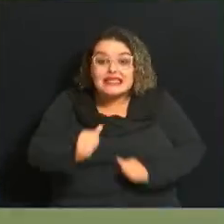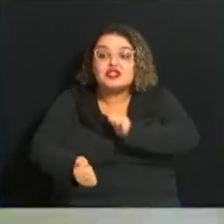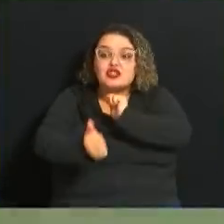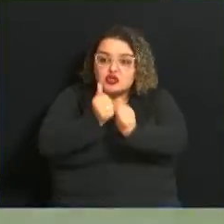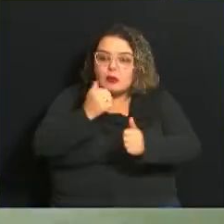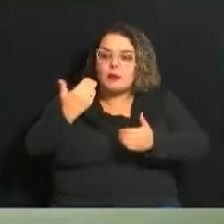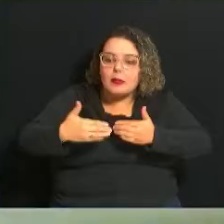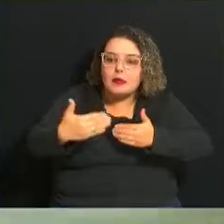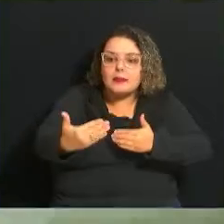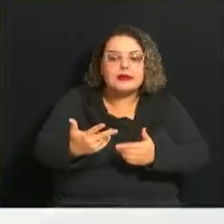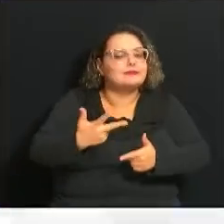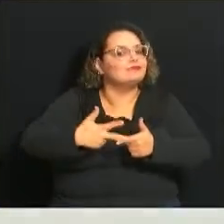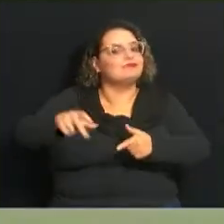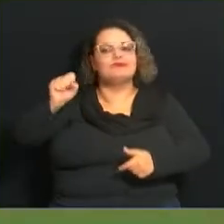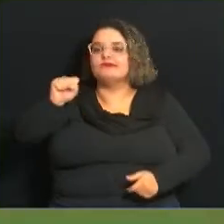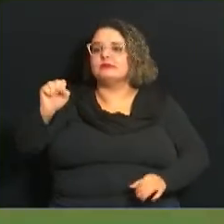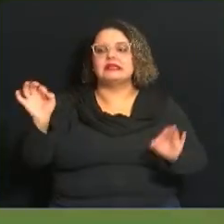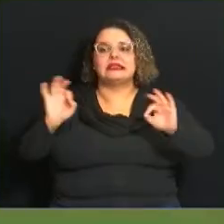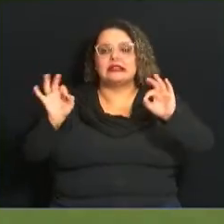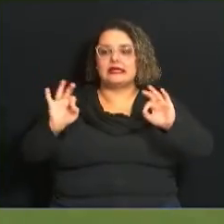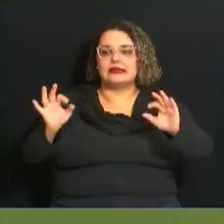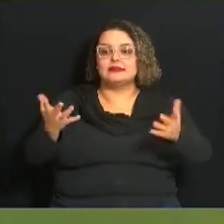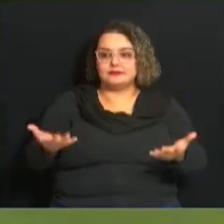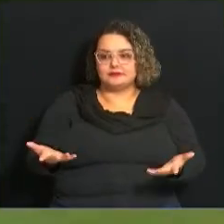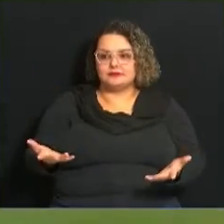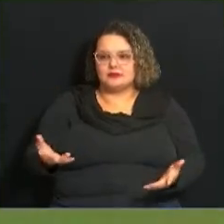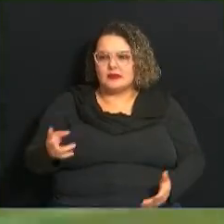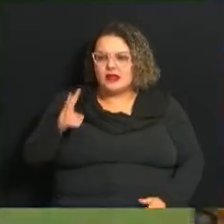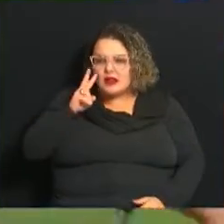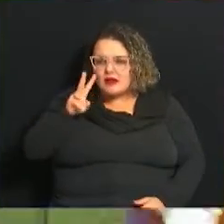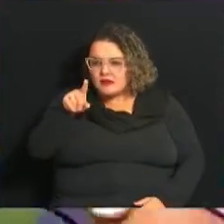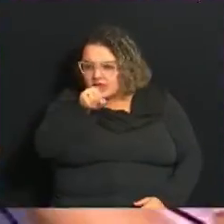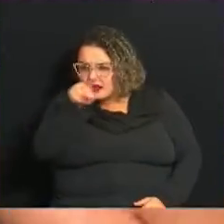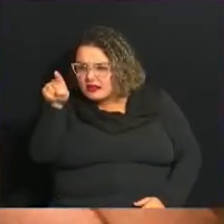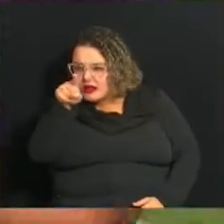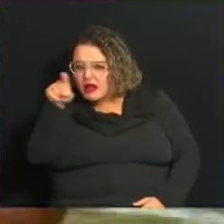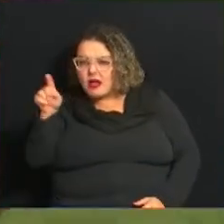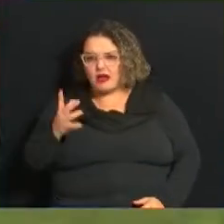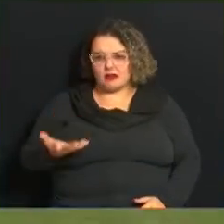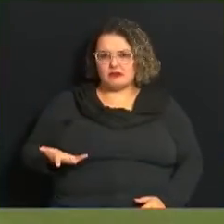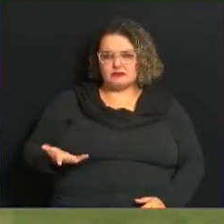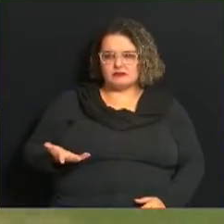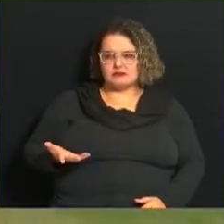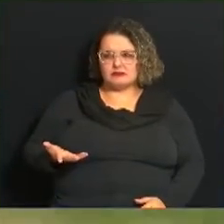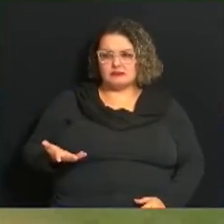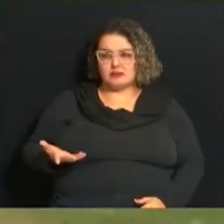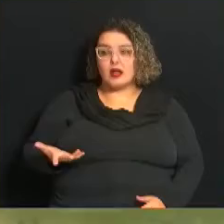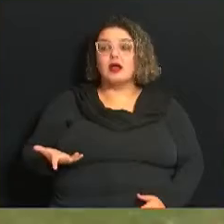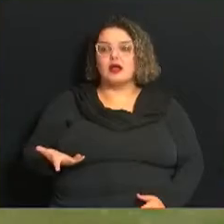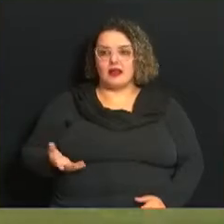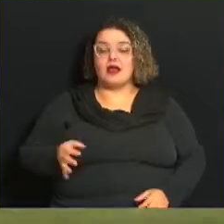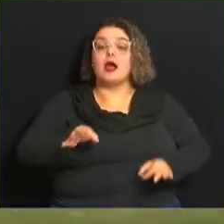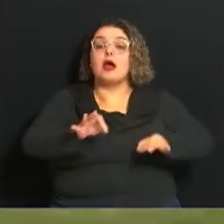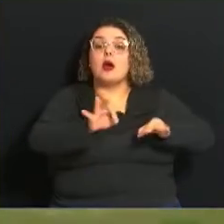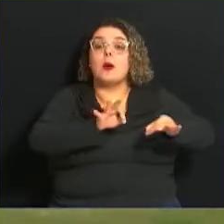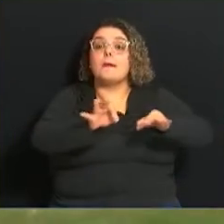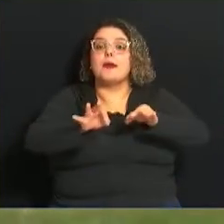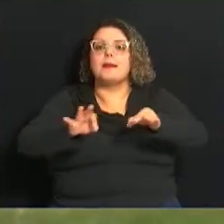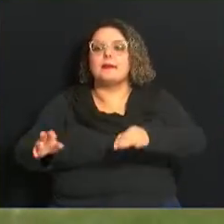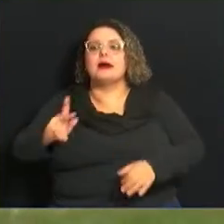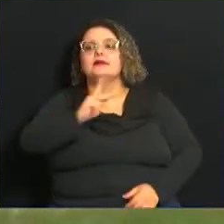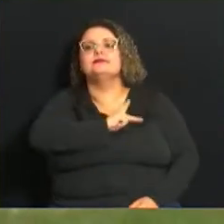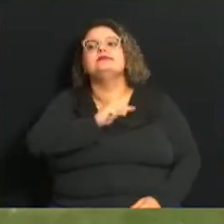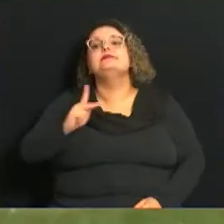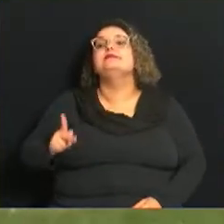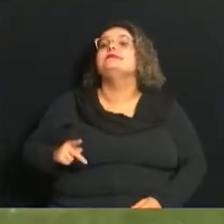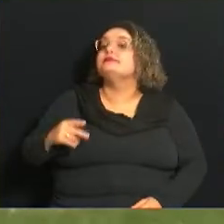sem vencer na temporada. Tá vendo aquela arquibancada lá? É onde fica a torcida organizada da Ponte